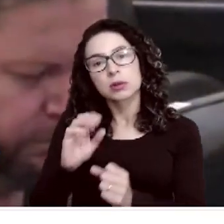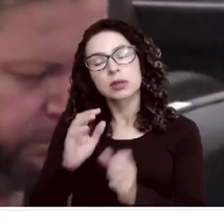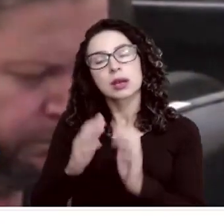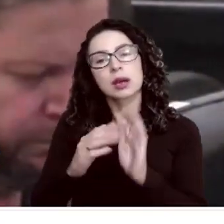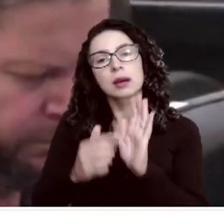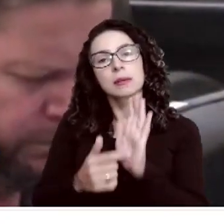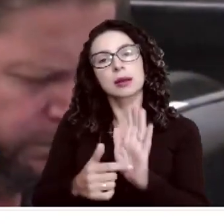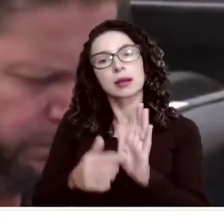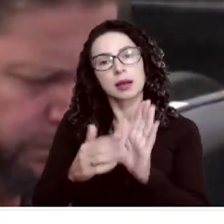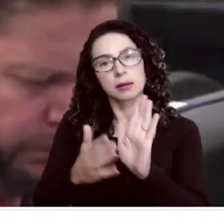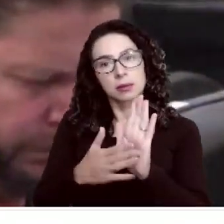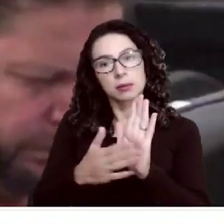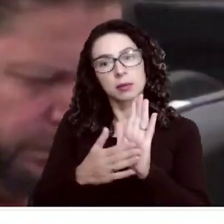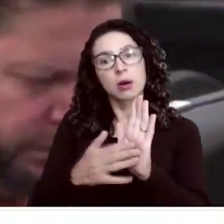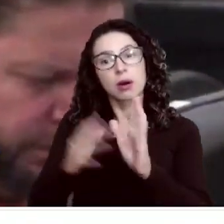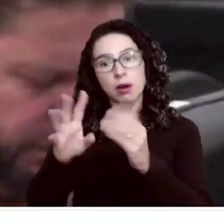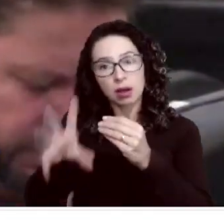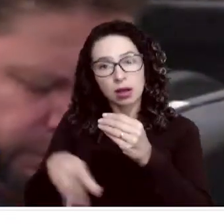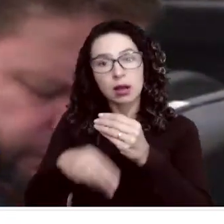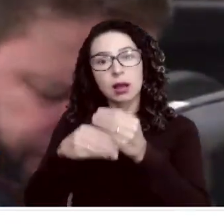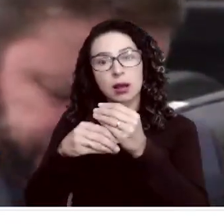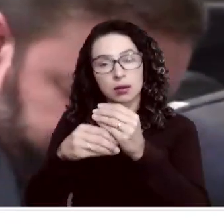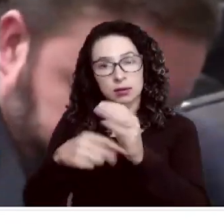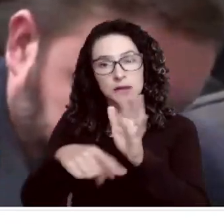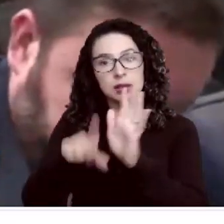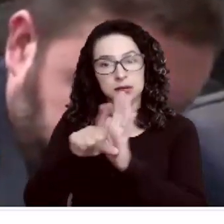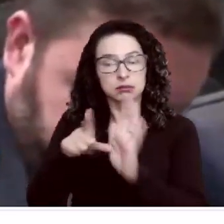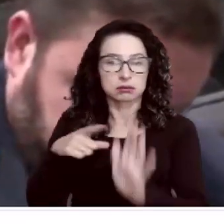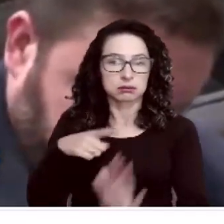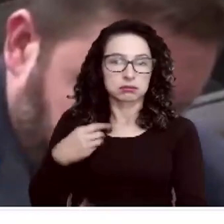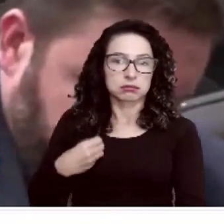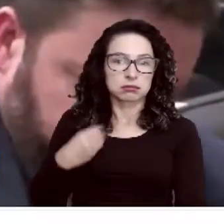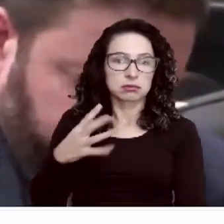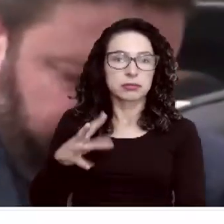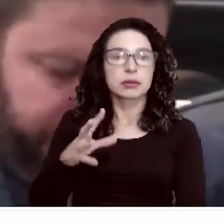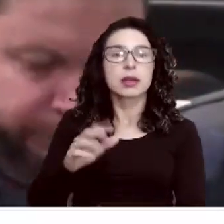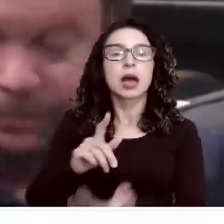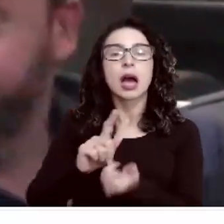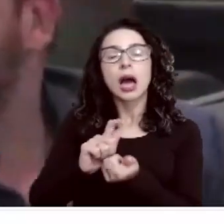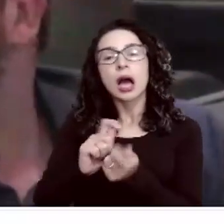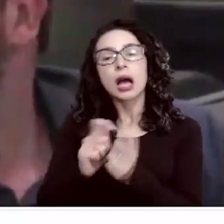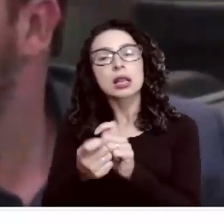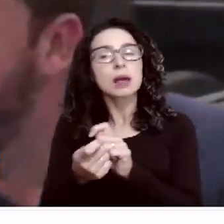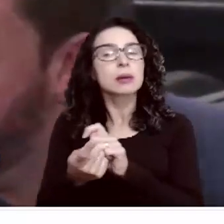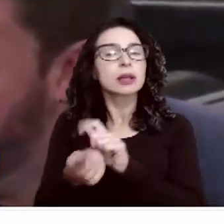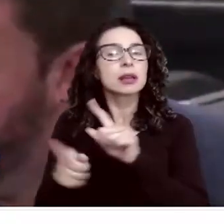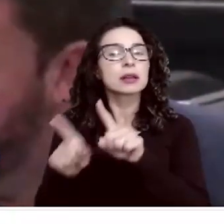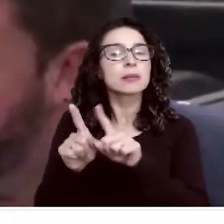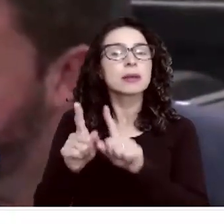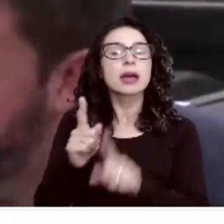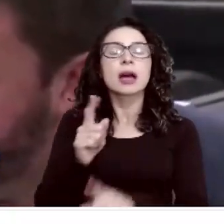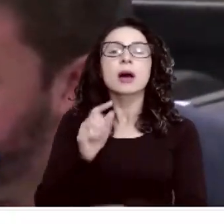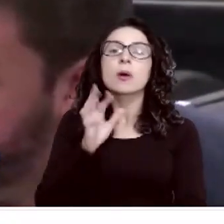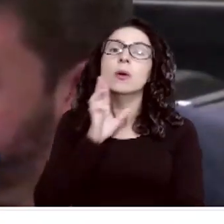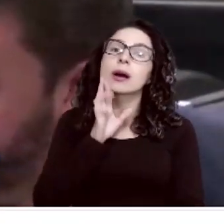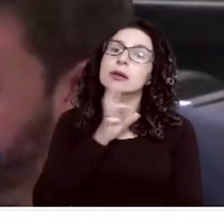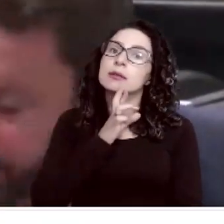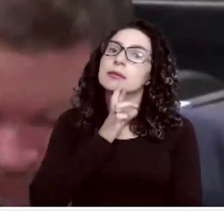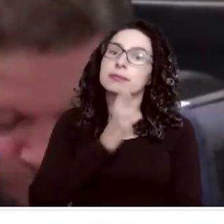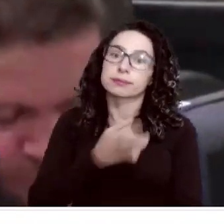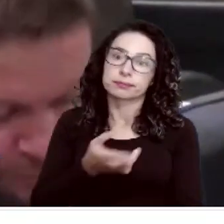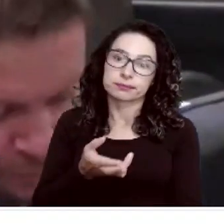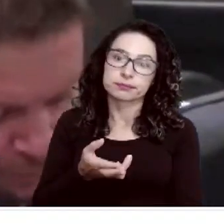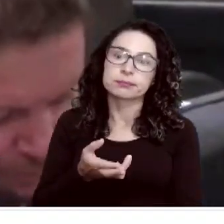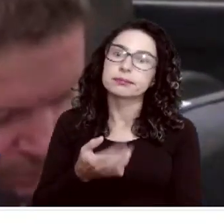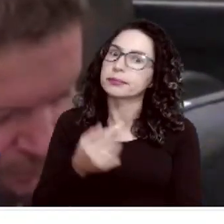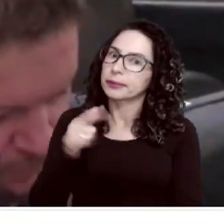incluir na lei que já existe a adequação aos restaurantes, porque é um lugar bem